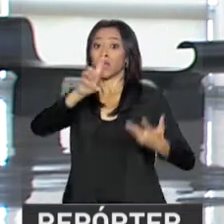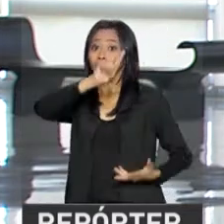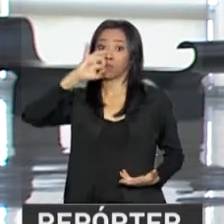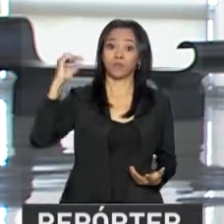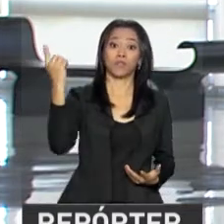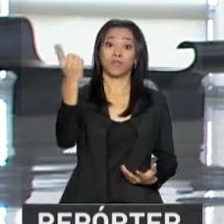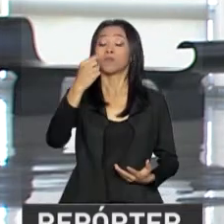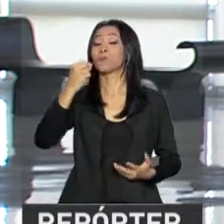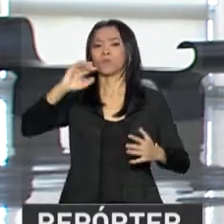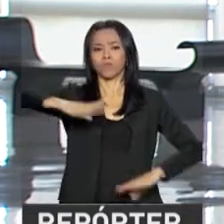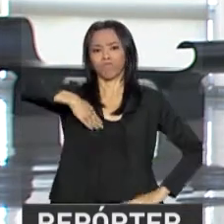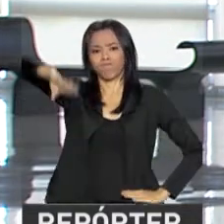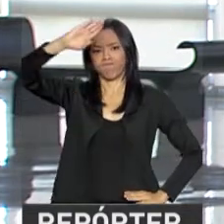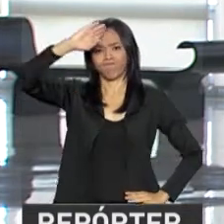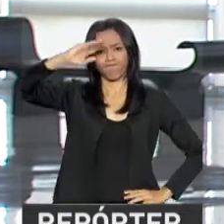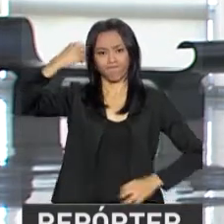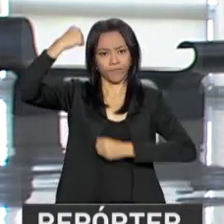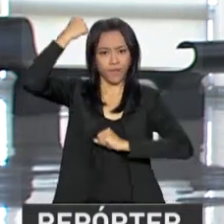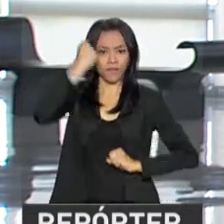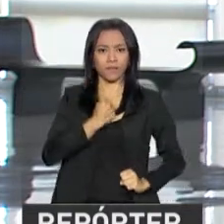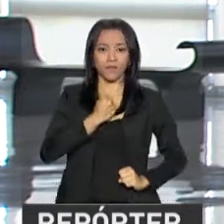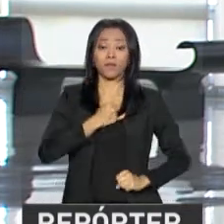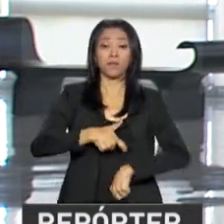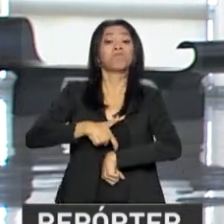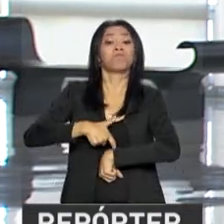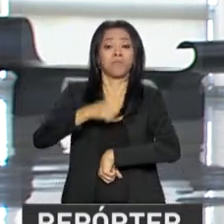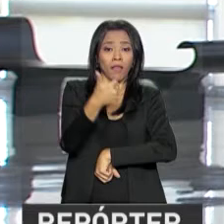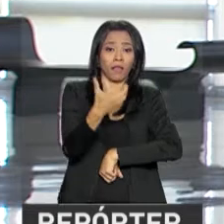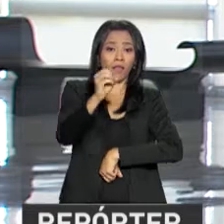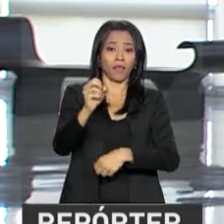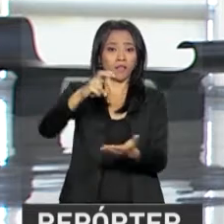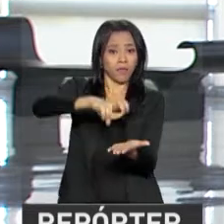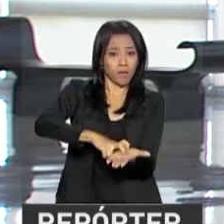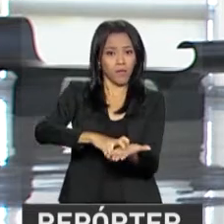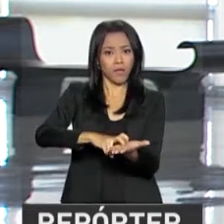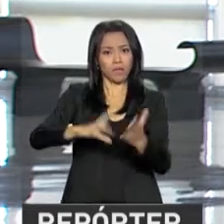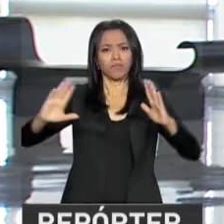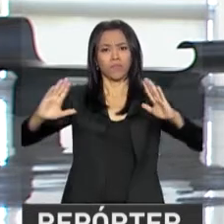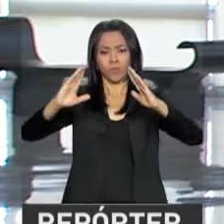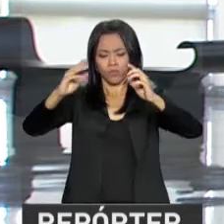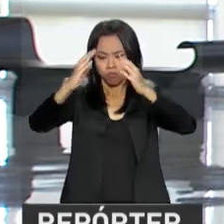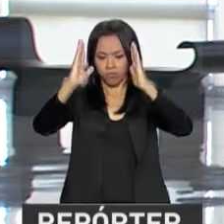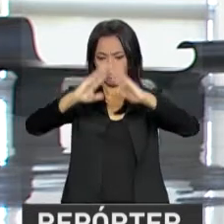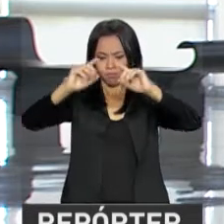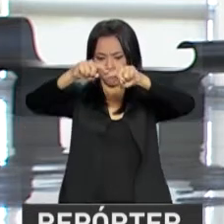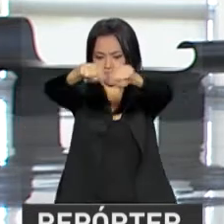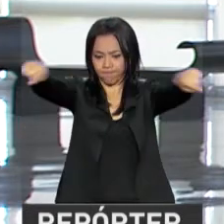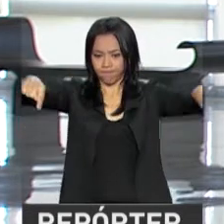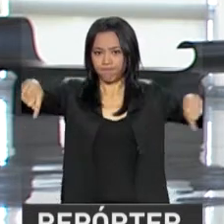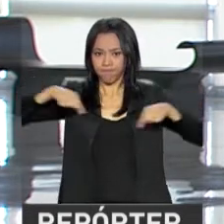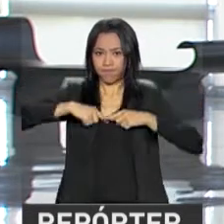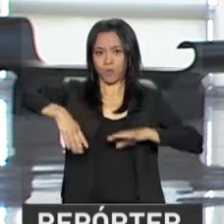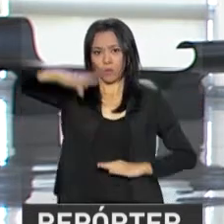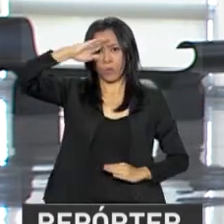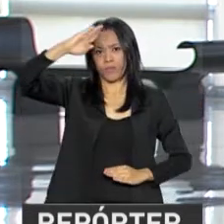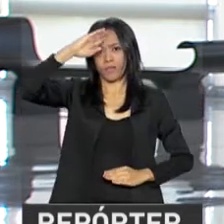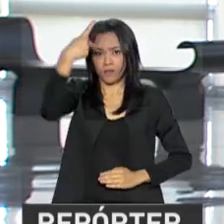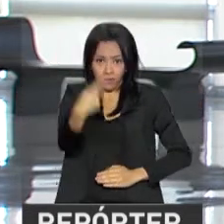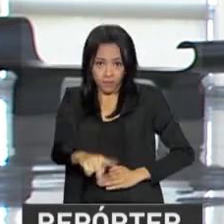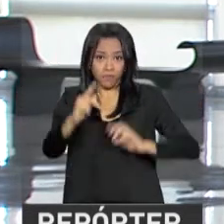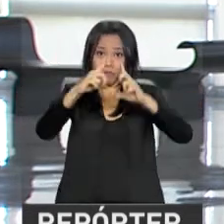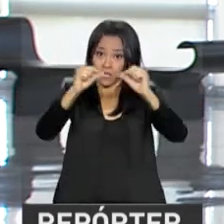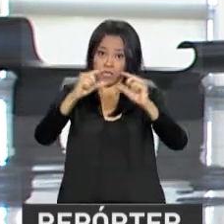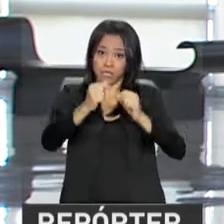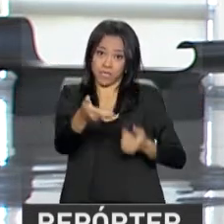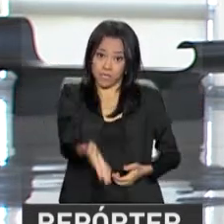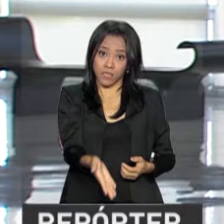esse evento vai ser às 10 horas da manhã no quartel general do exército que fica no setor militar urbano aqui em